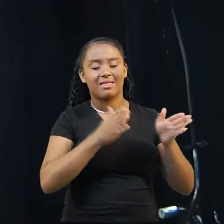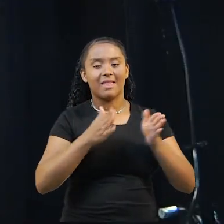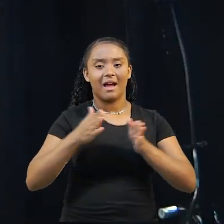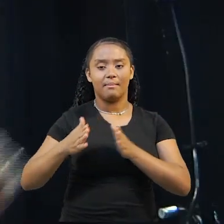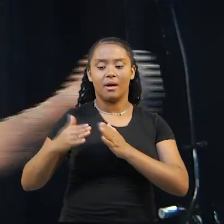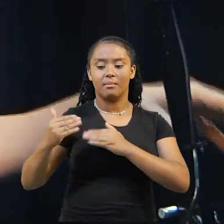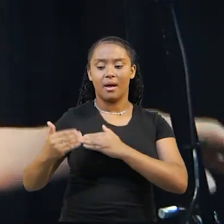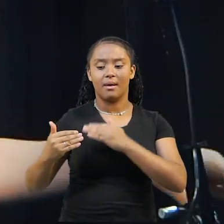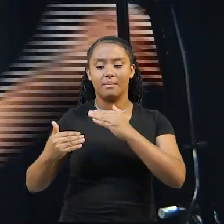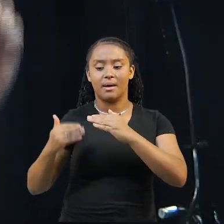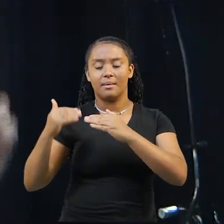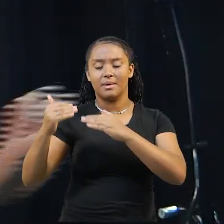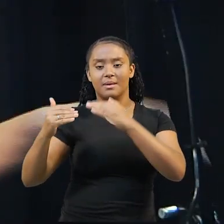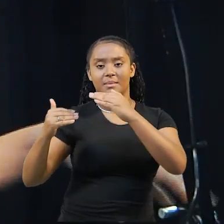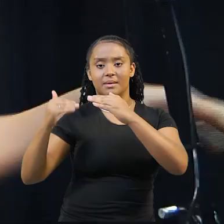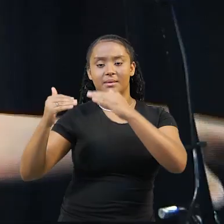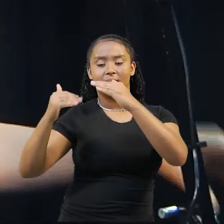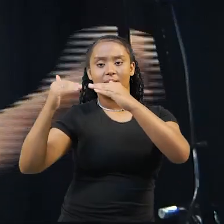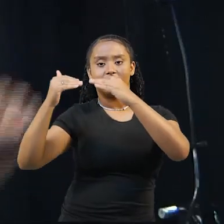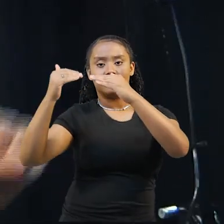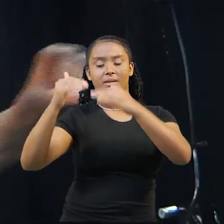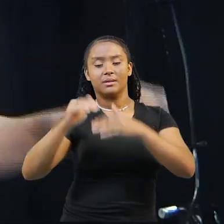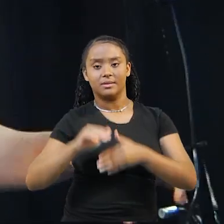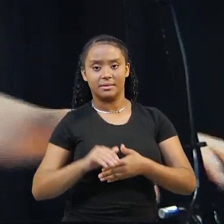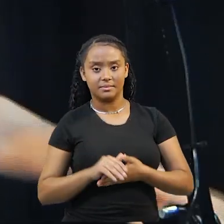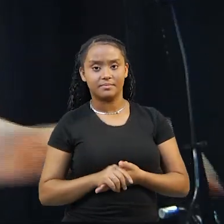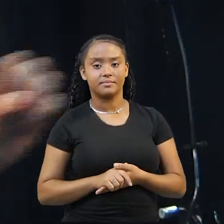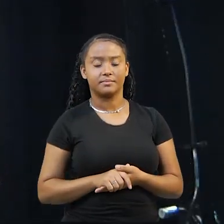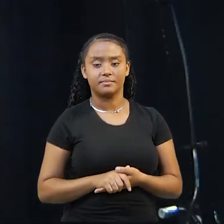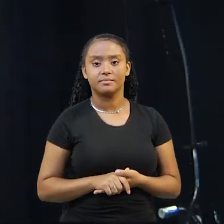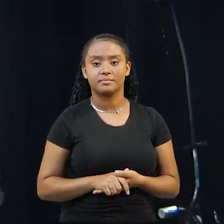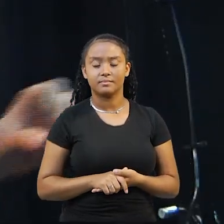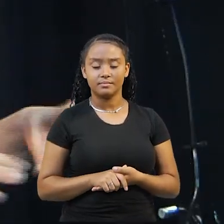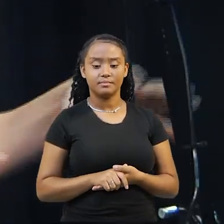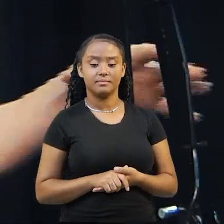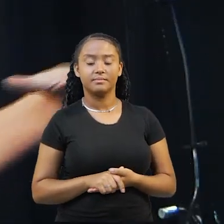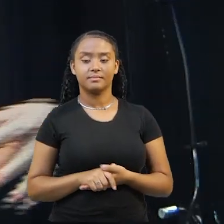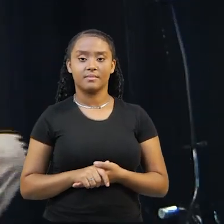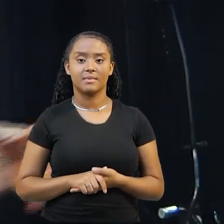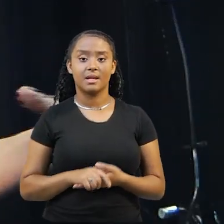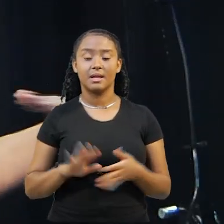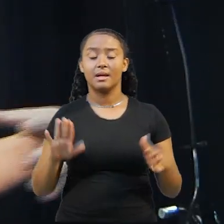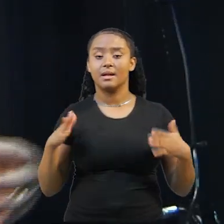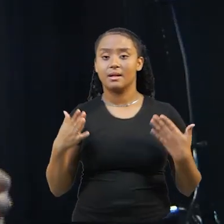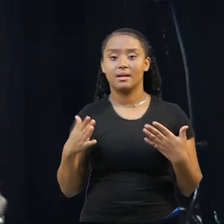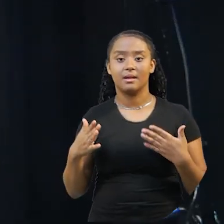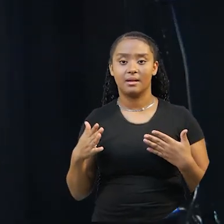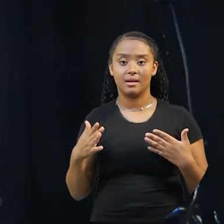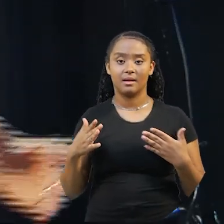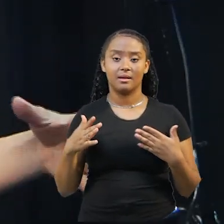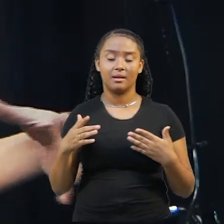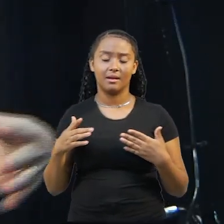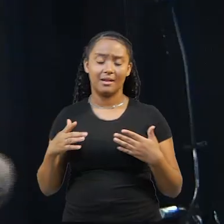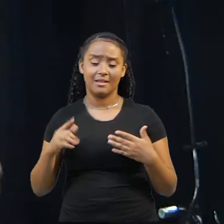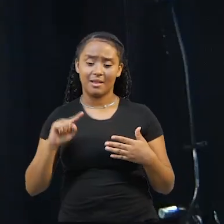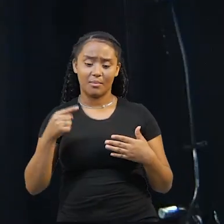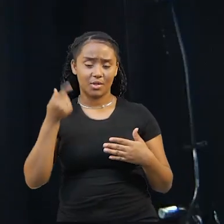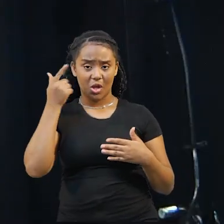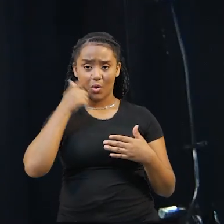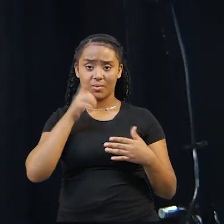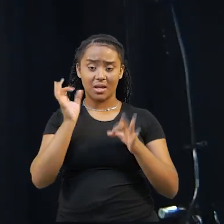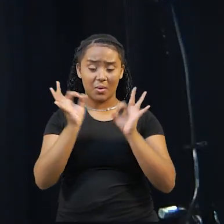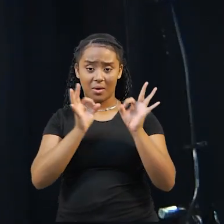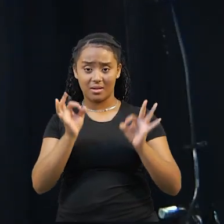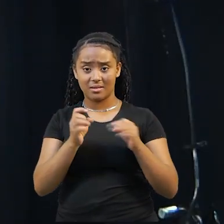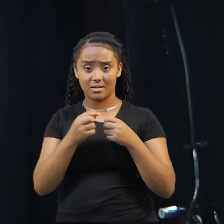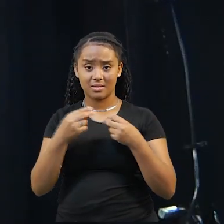agora onde que entra o estudante? E agora onde que entra o da FAMED, o da Odonto? E agora a fundação faz como? E aí todo o resto virou acessório, né, no